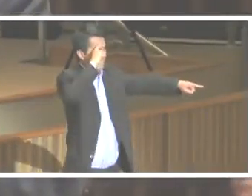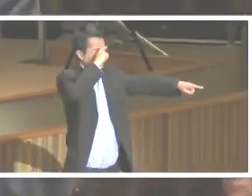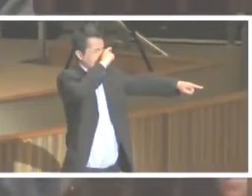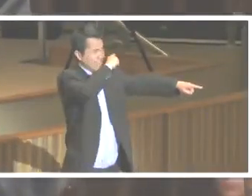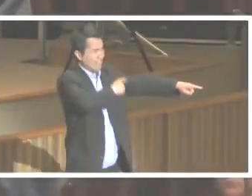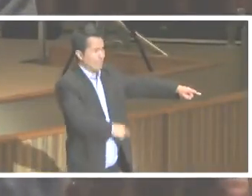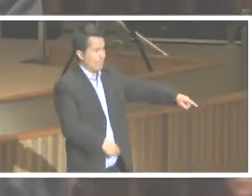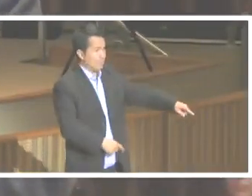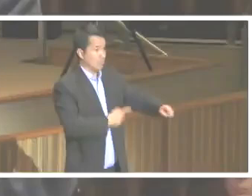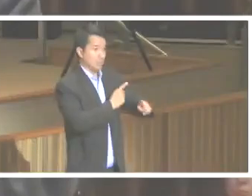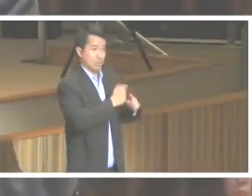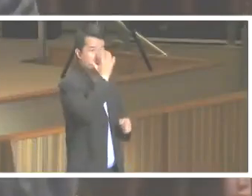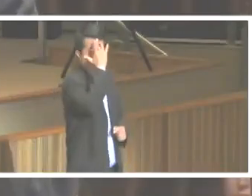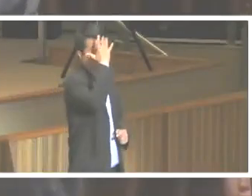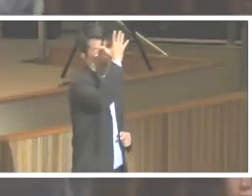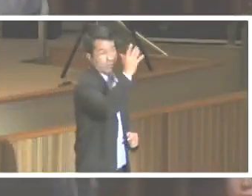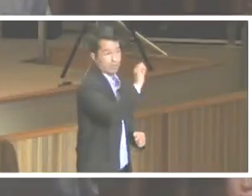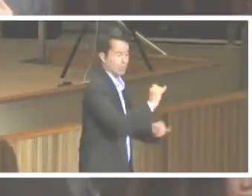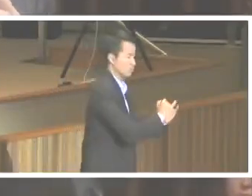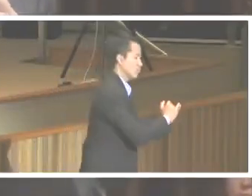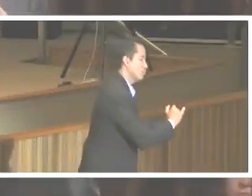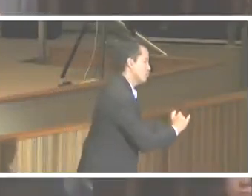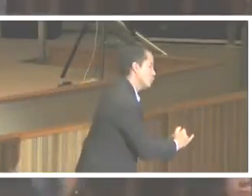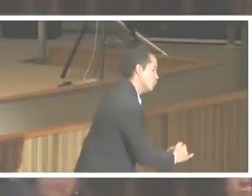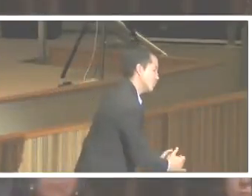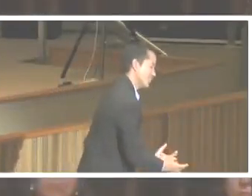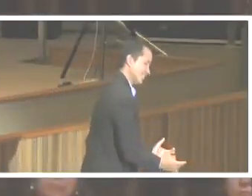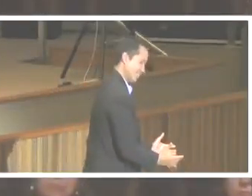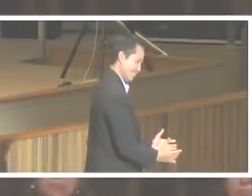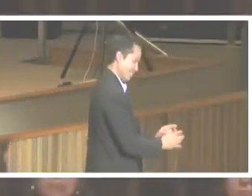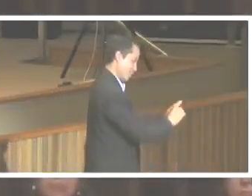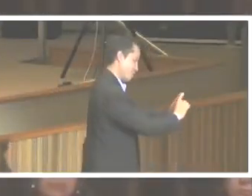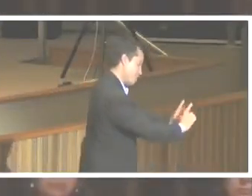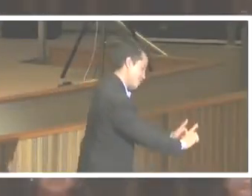deuses que eu falei porque todo mundo quer e